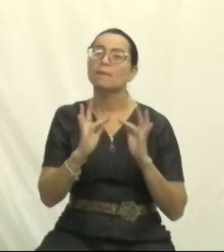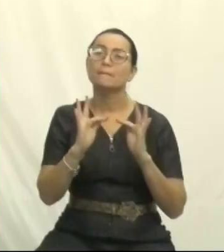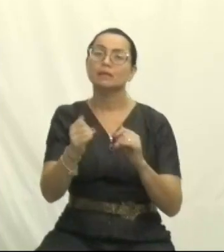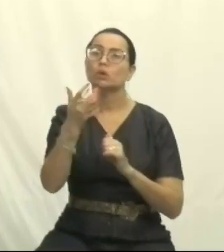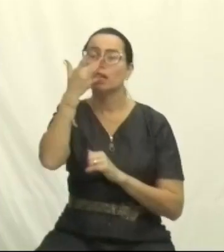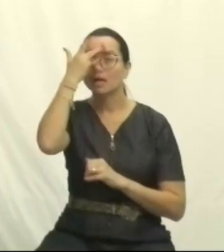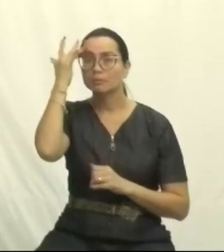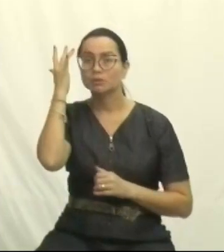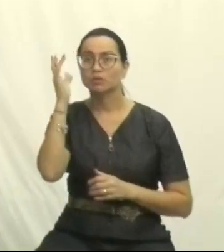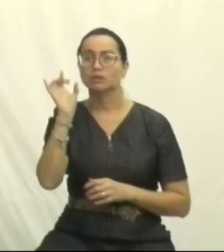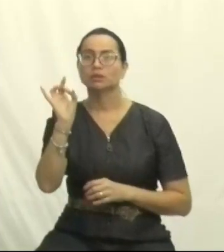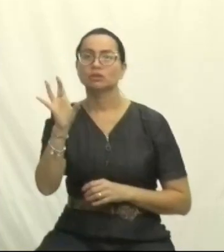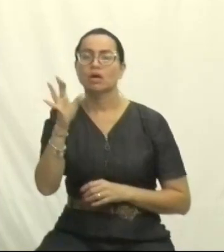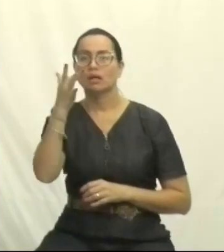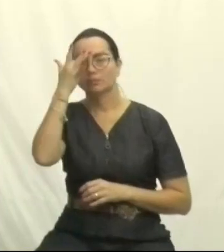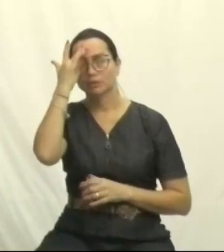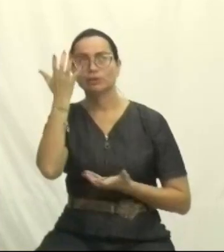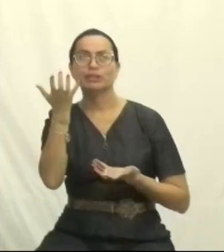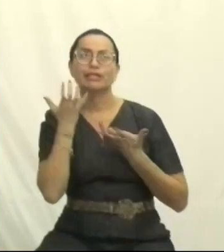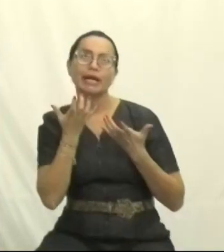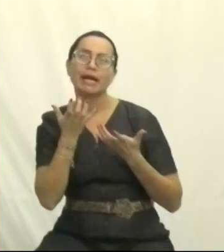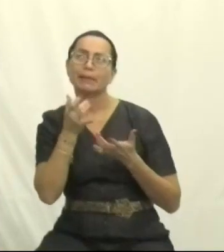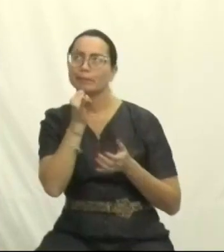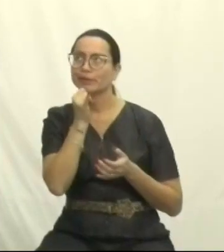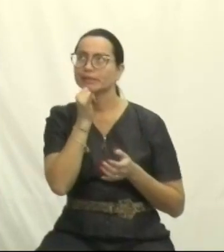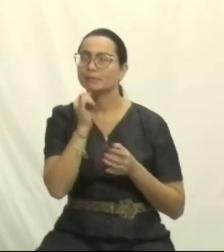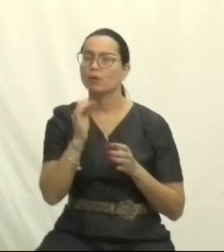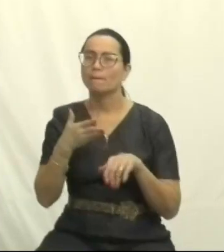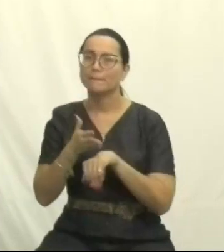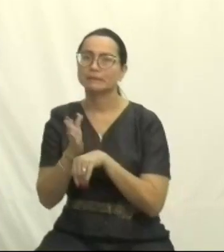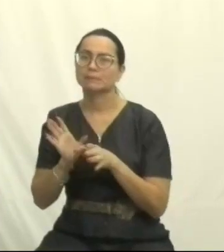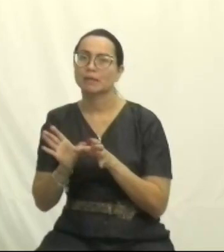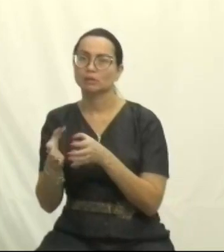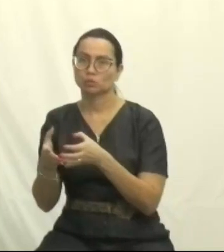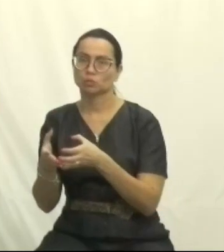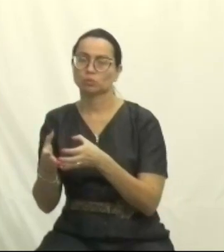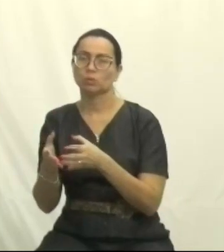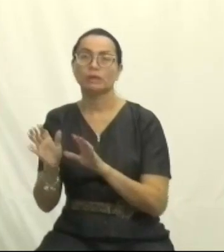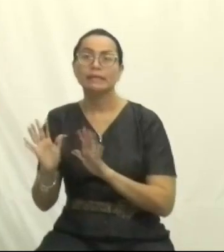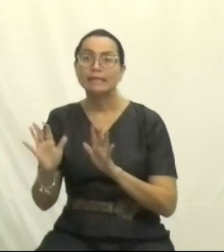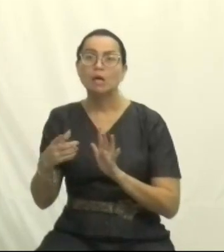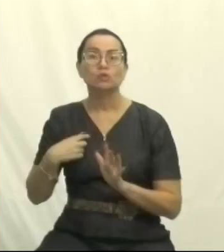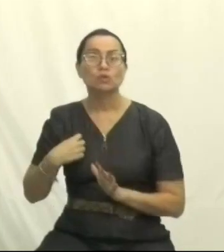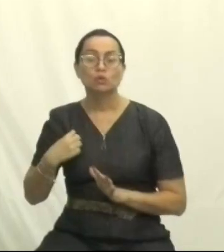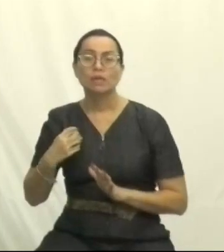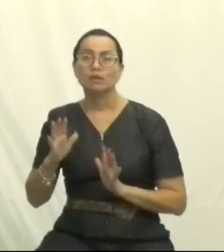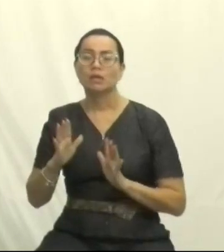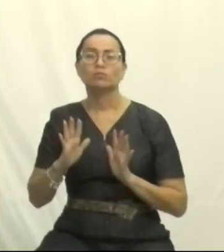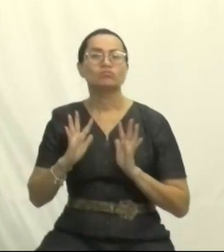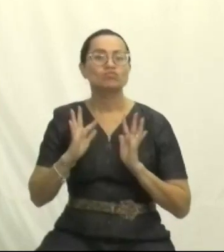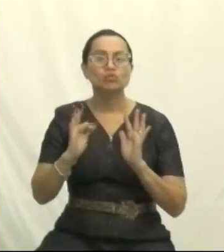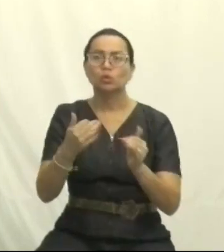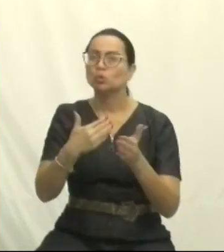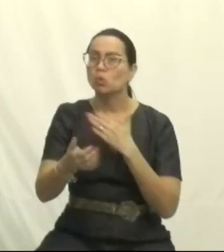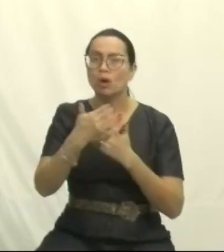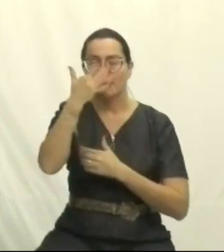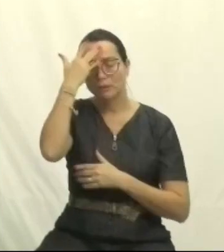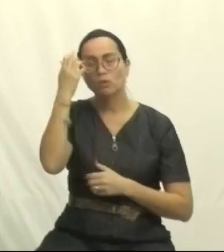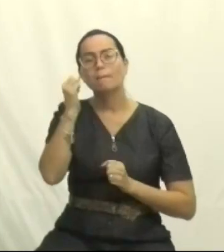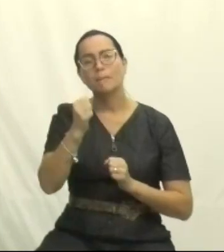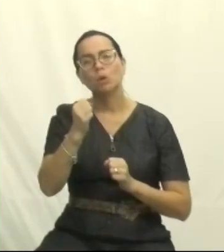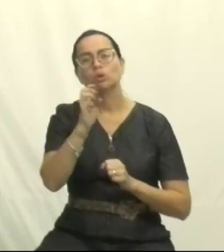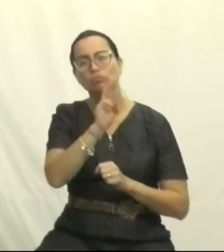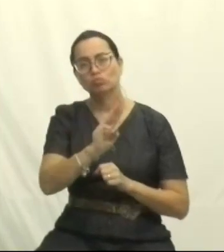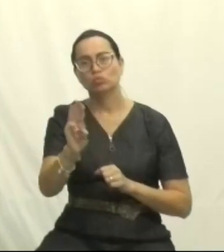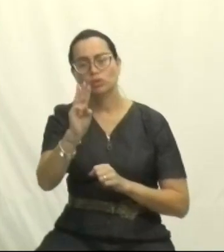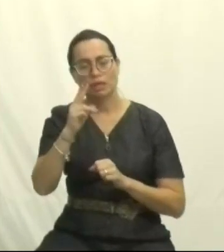que, porventura, vão querer ser bombeiro comunitário. Né? Ele é aberto para a população em geral. No site do Corpo de Bombeiros Militar, ele está lá e